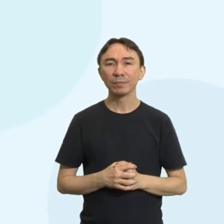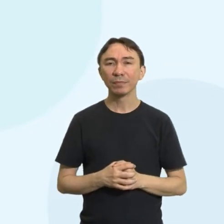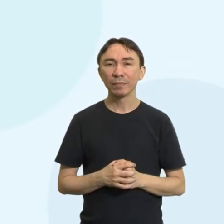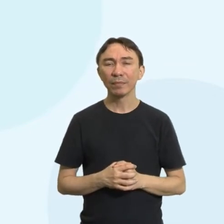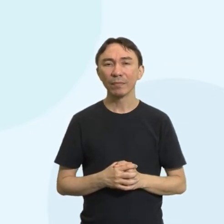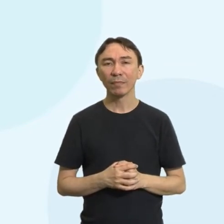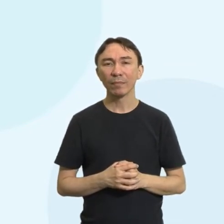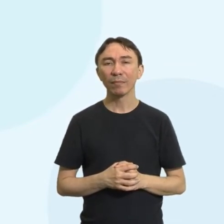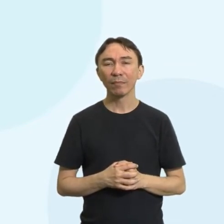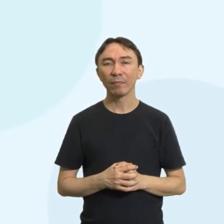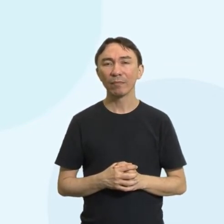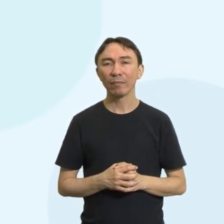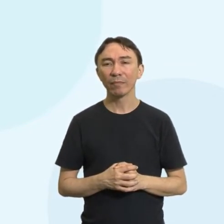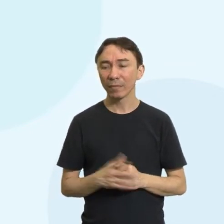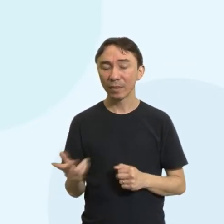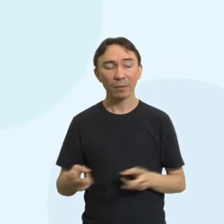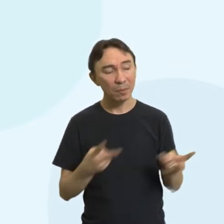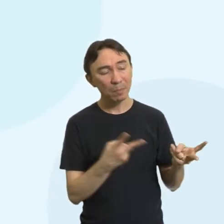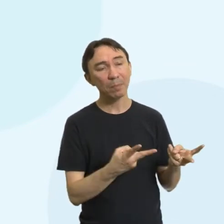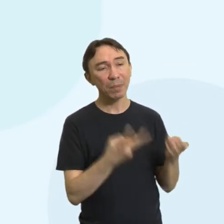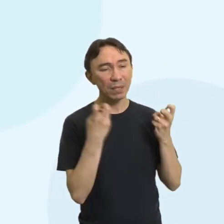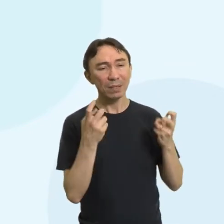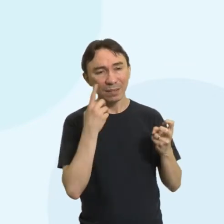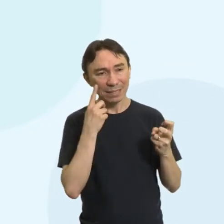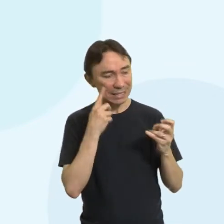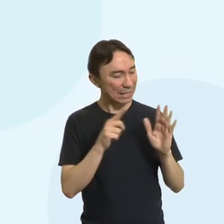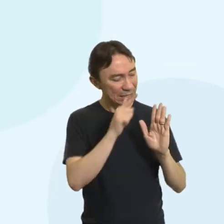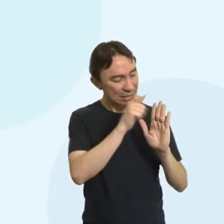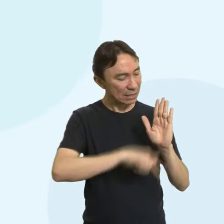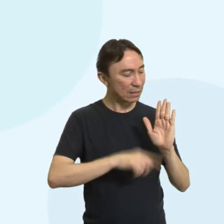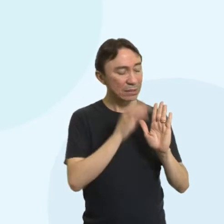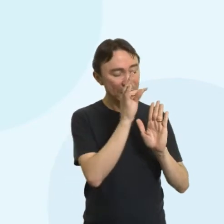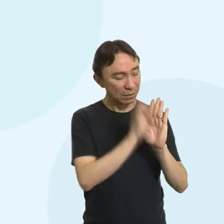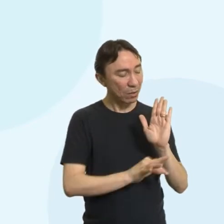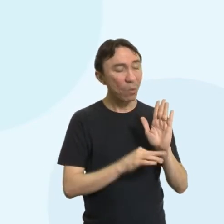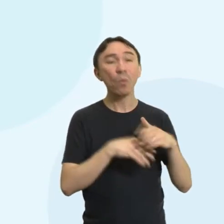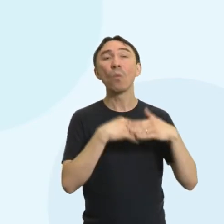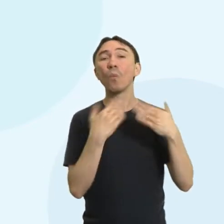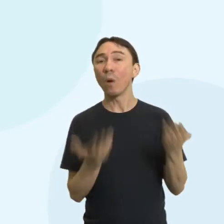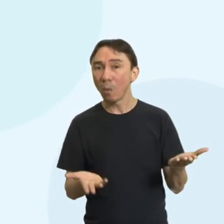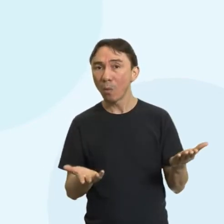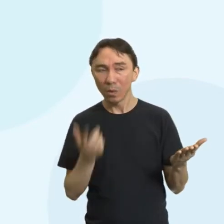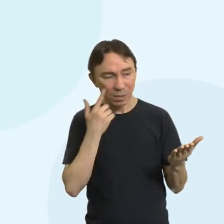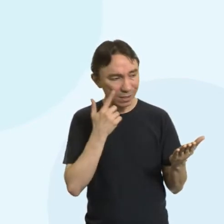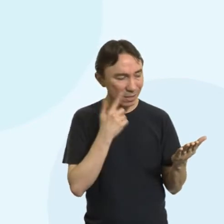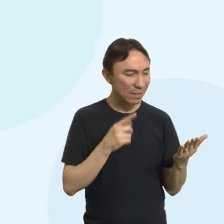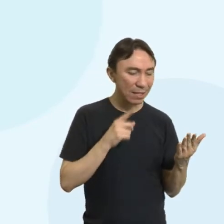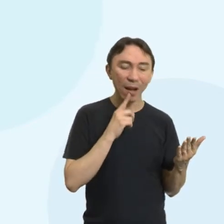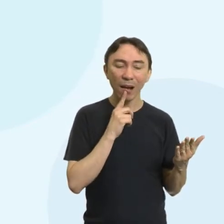caixinha, digamos assim, de gênero textual que vai ser tratado ali, tá?